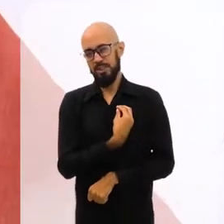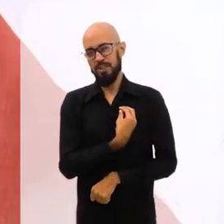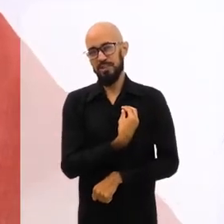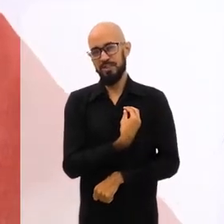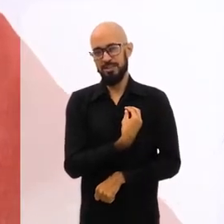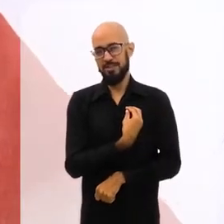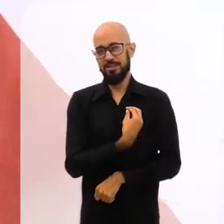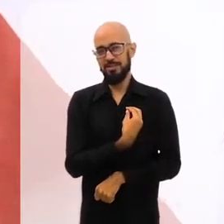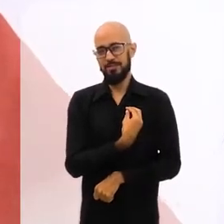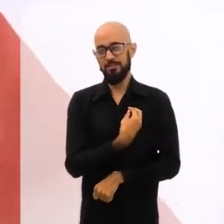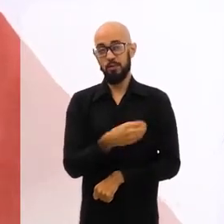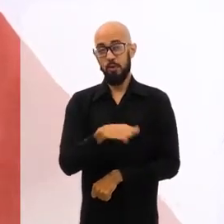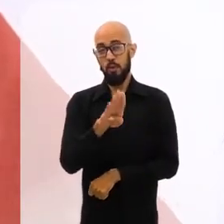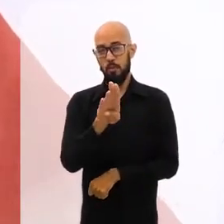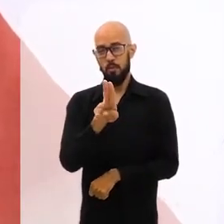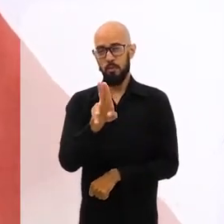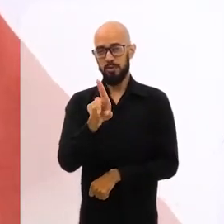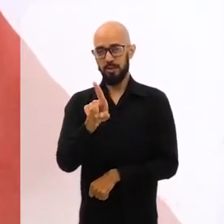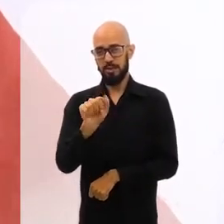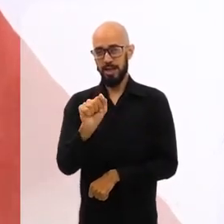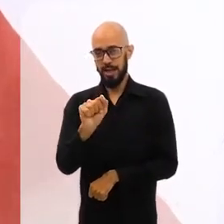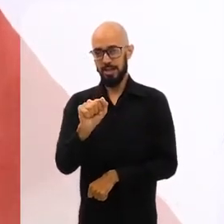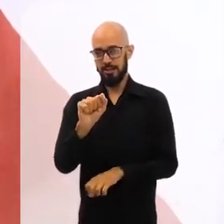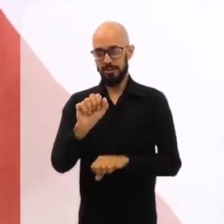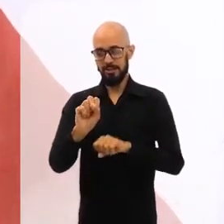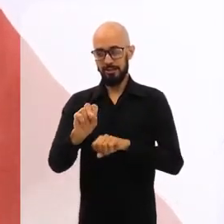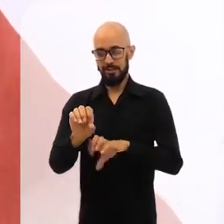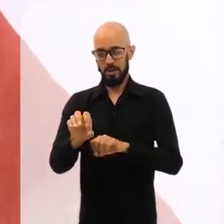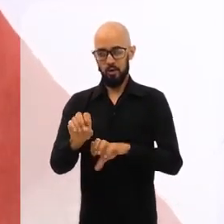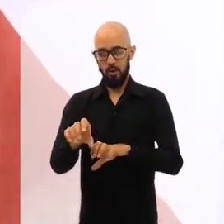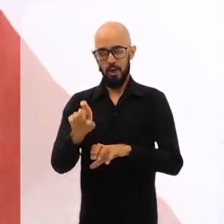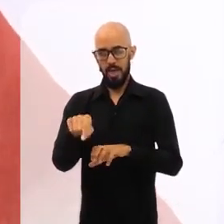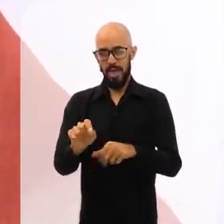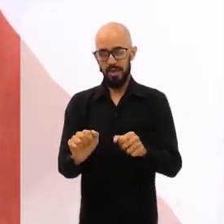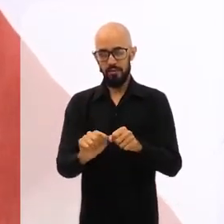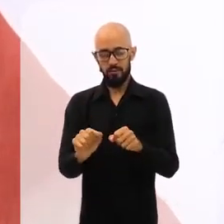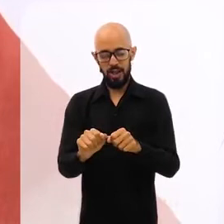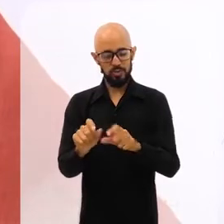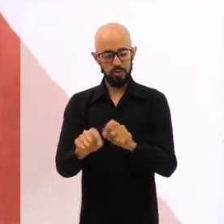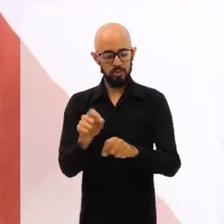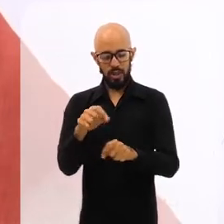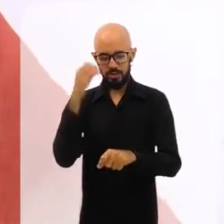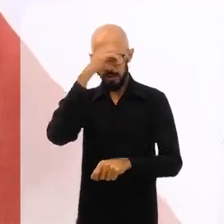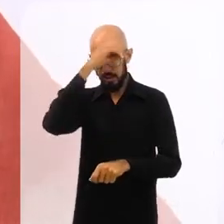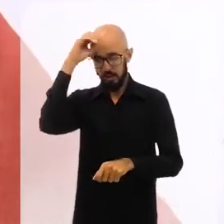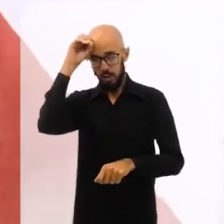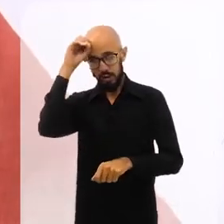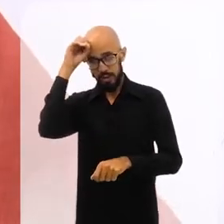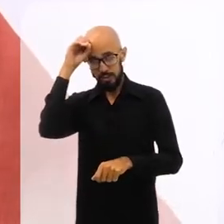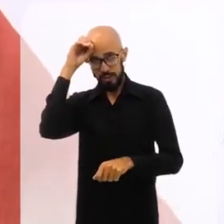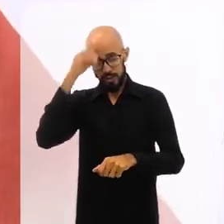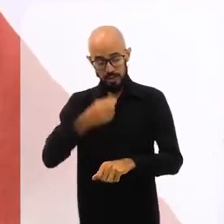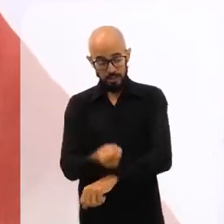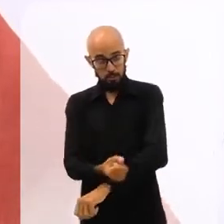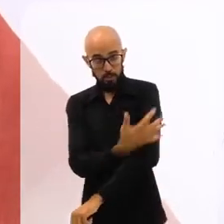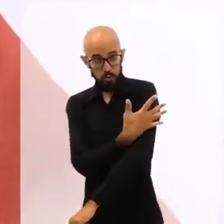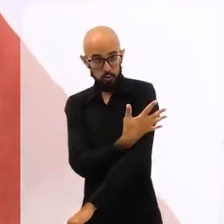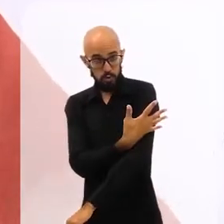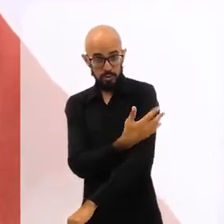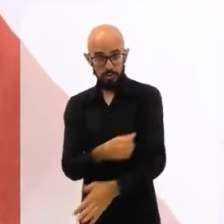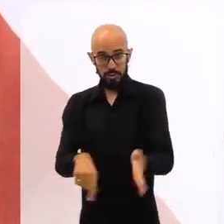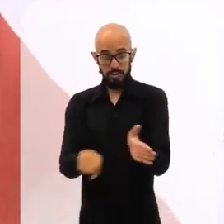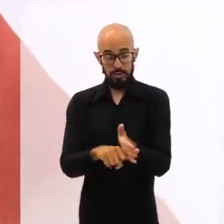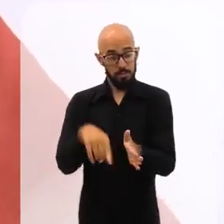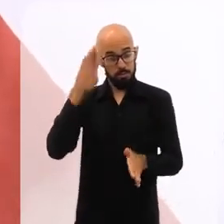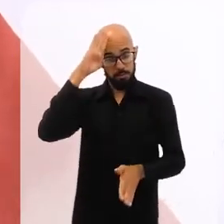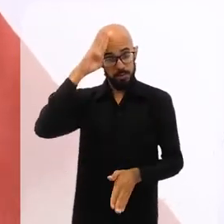Né? O que o Buda ensinou é que purifica esses véus da ignorância, purifica as emoções negativas, principalmente a